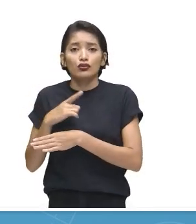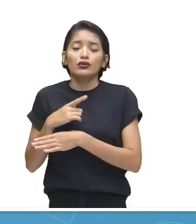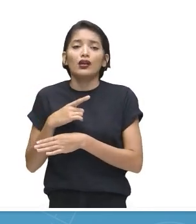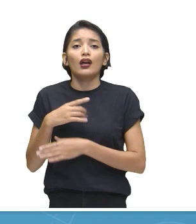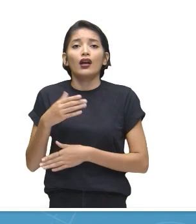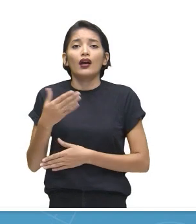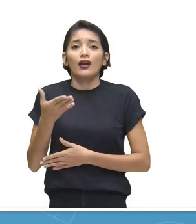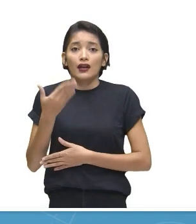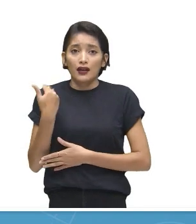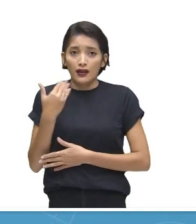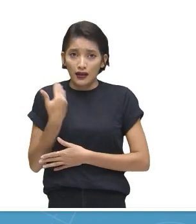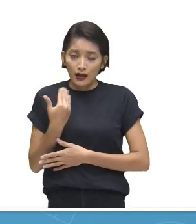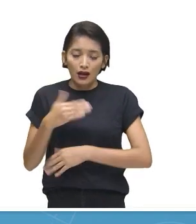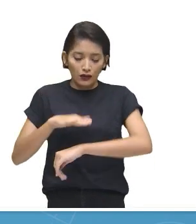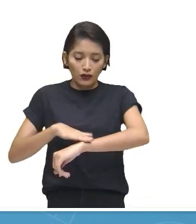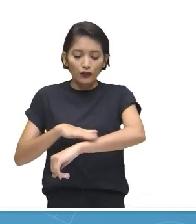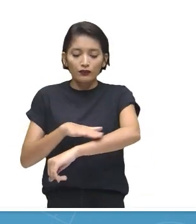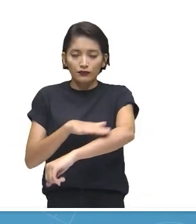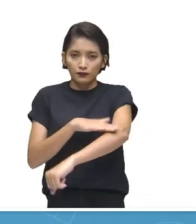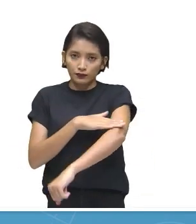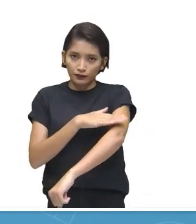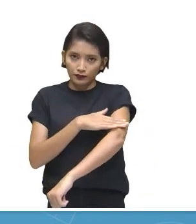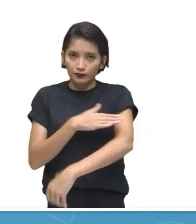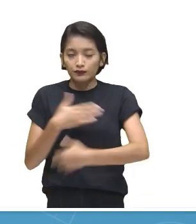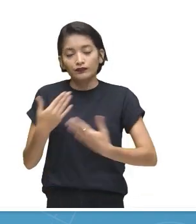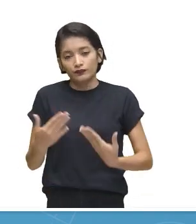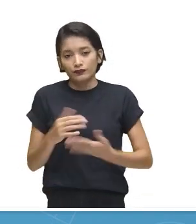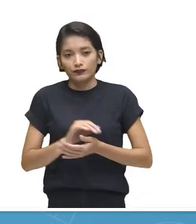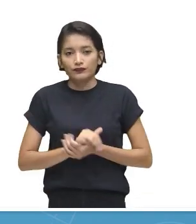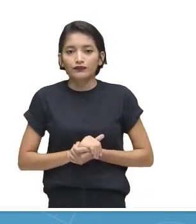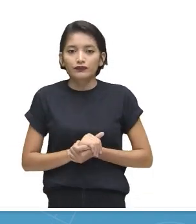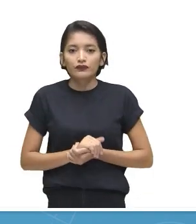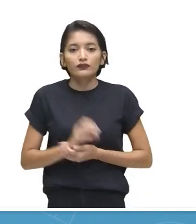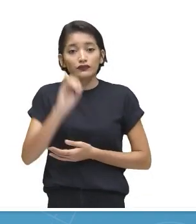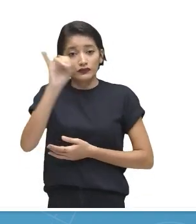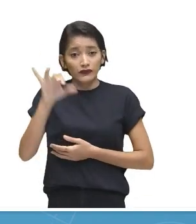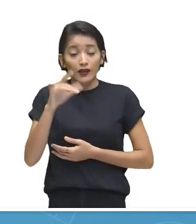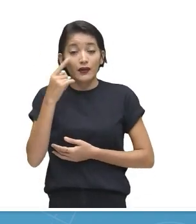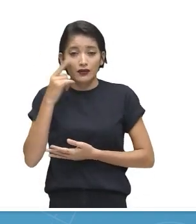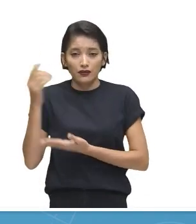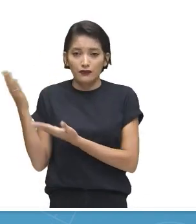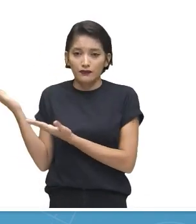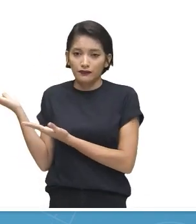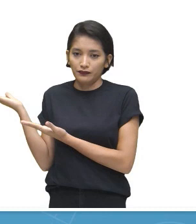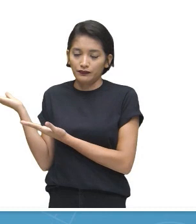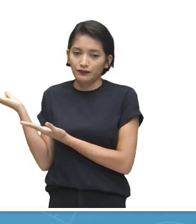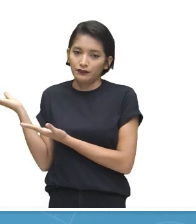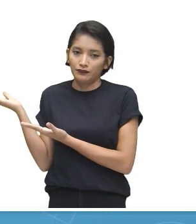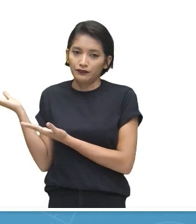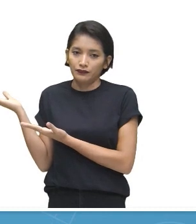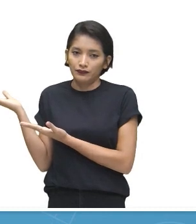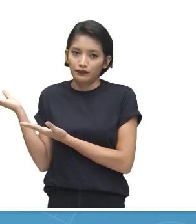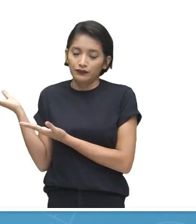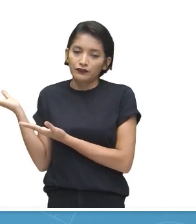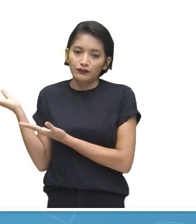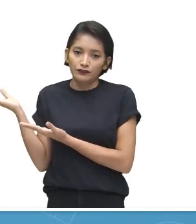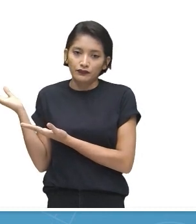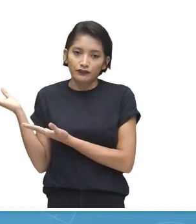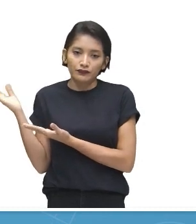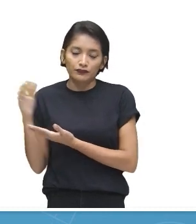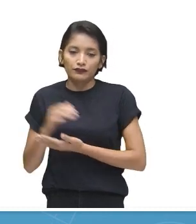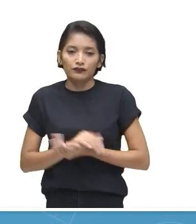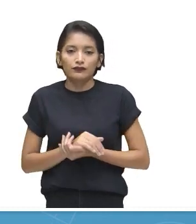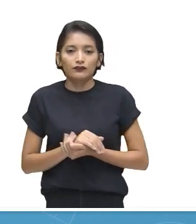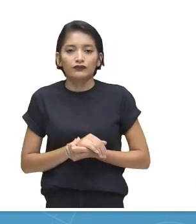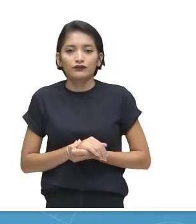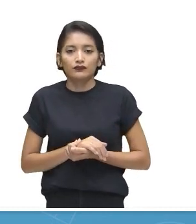calor sobre a pele. Então, olha aí, a gente está vendo na imagem. Aqui nós temos o folículo piloso, né? Aqui uma imagem dele por dentro,